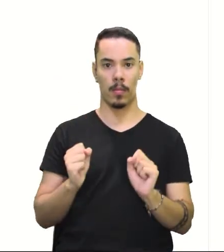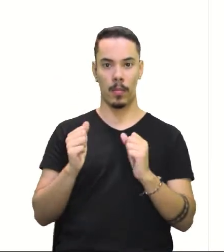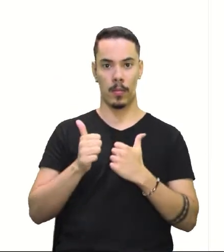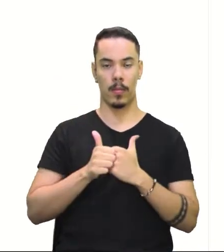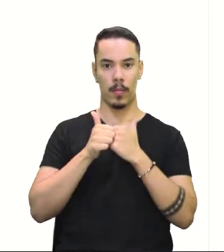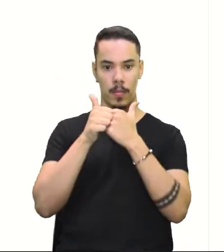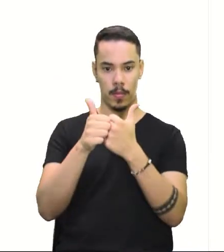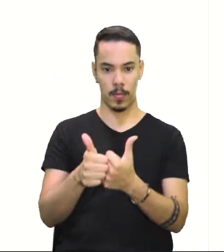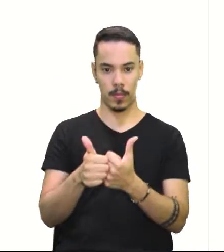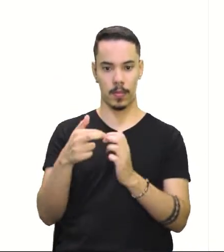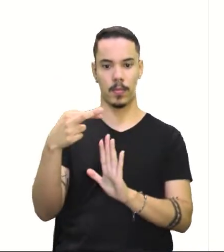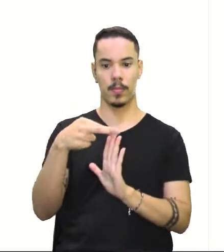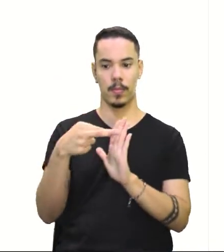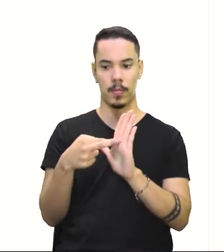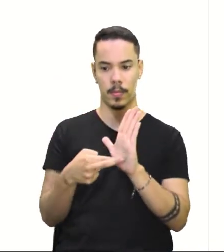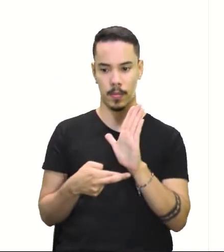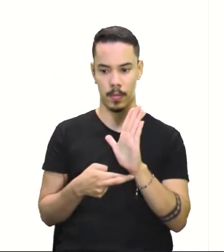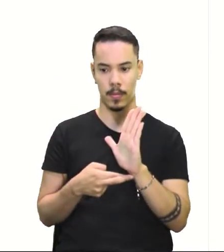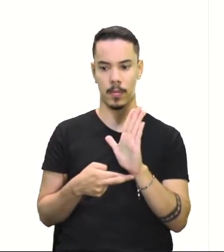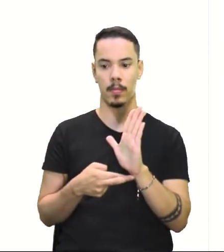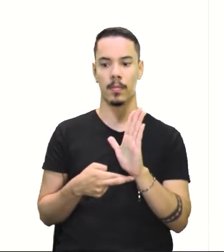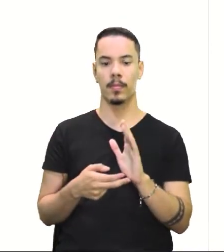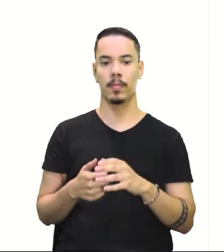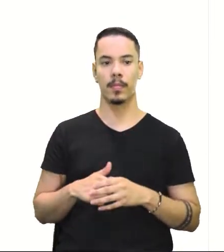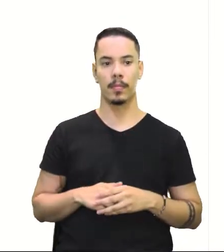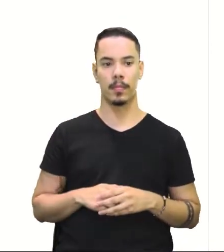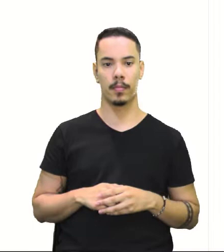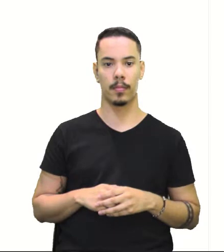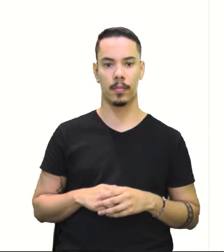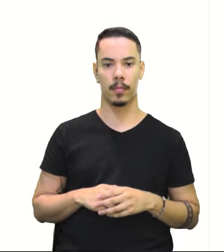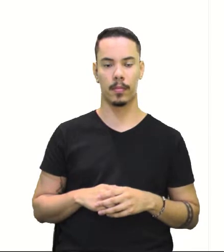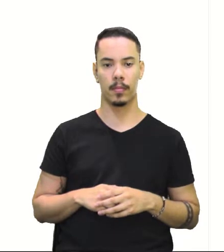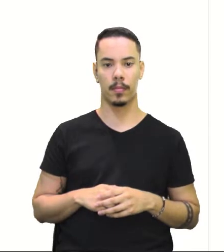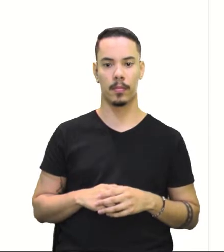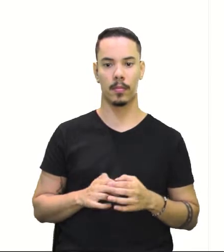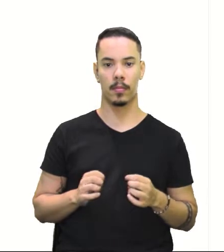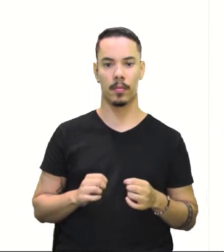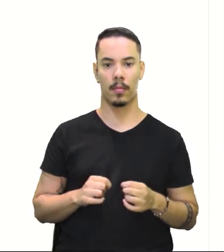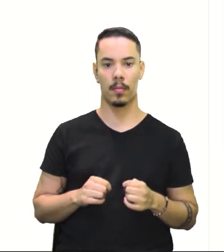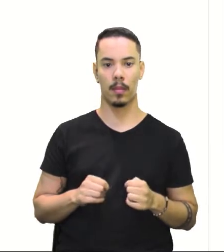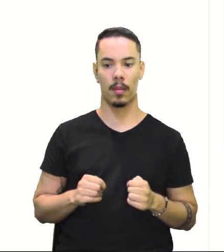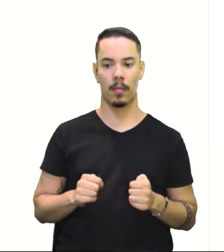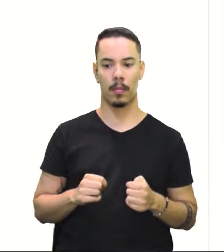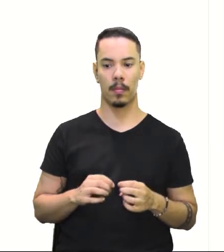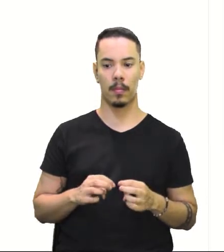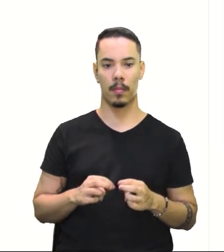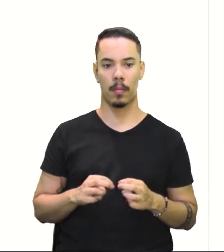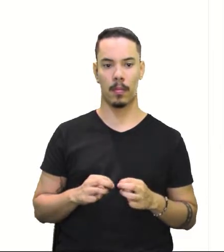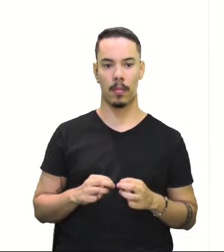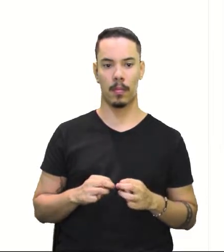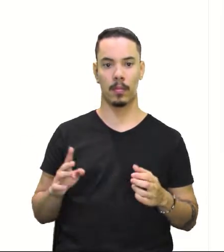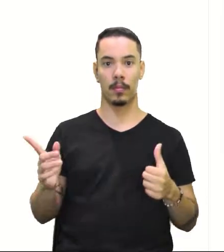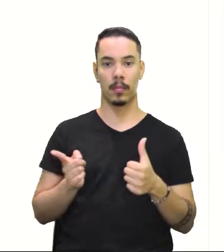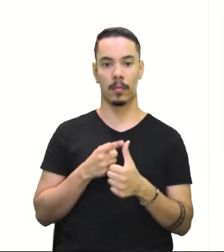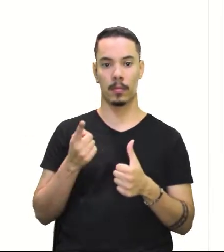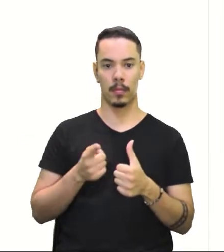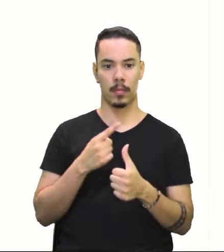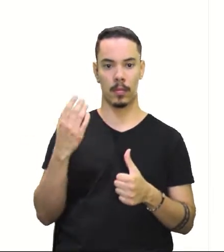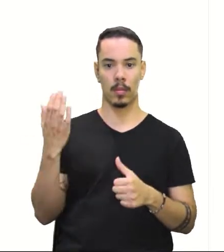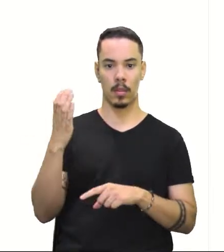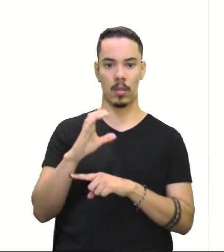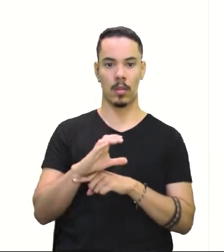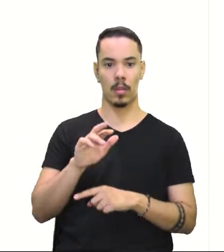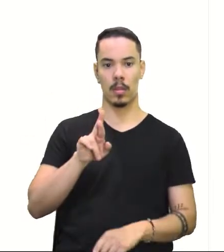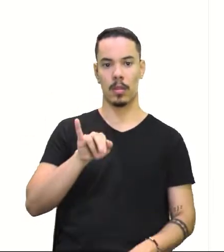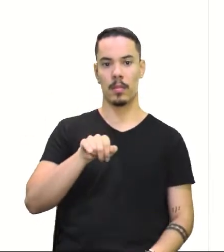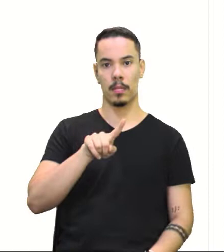esse roteiro de resolução, tá? Então vamos lá? Primeiro passo, o que a gente vai fazer? Colocar a raiz do